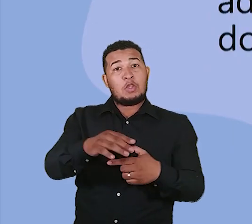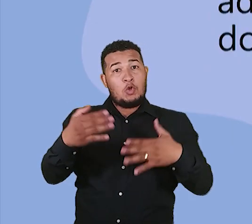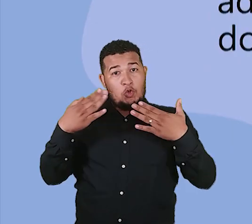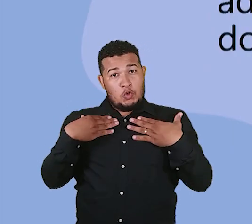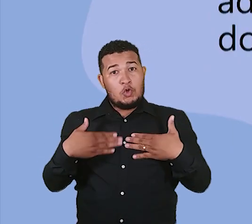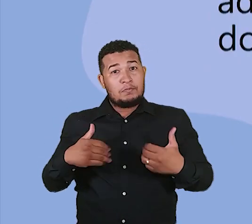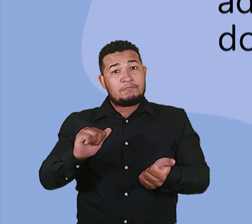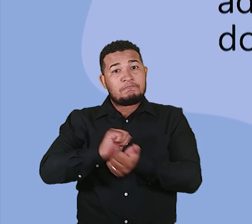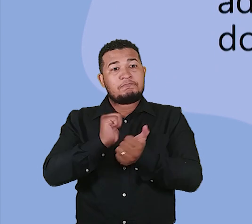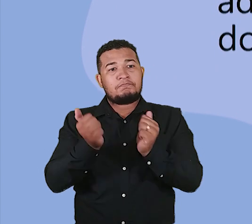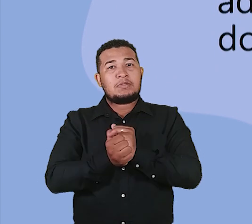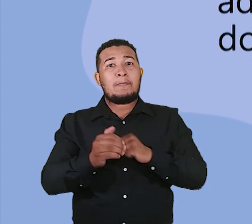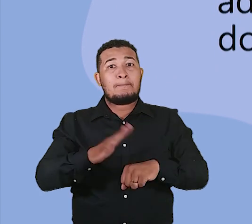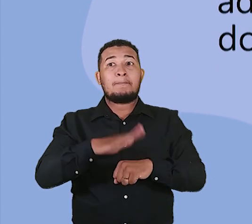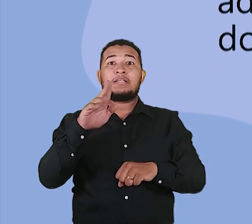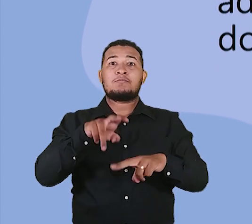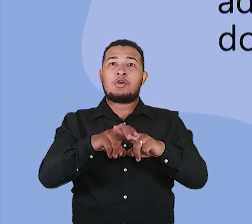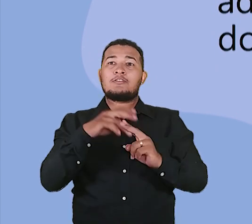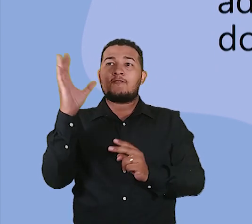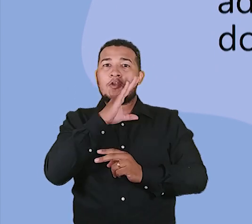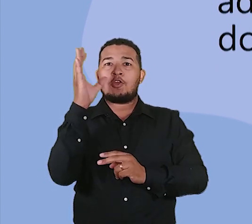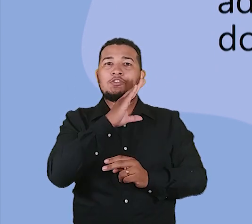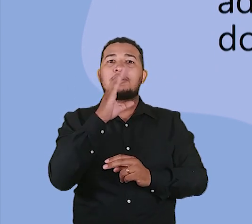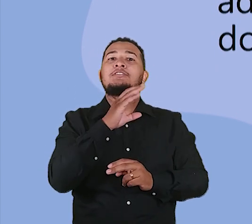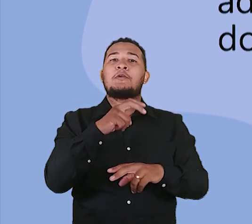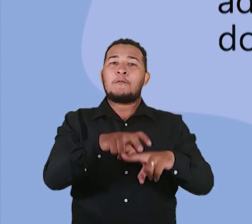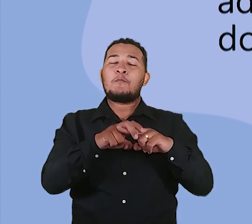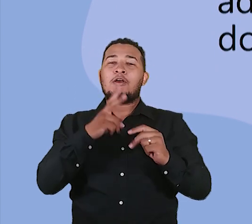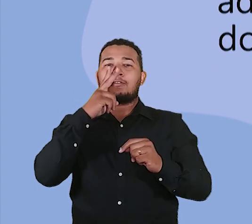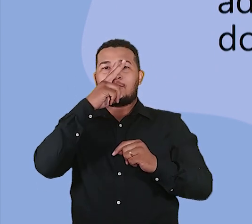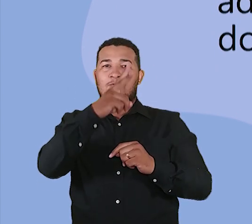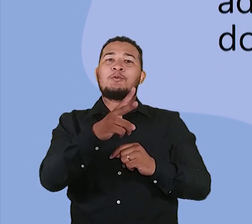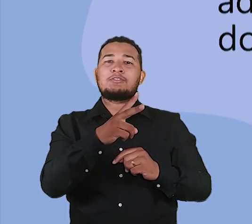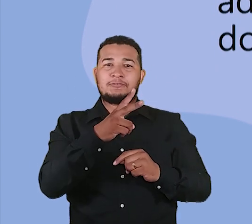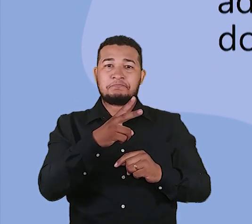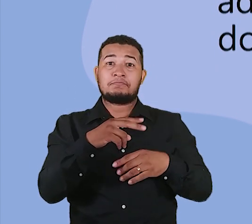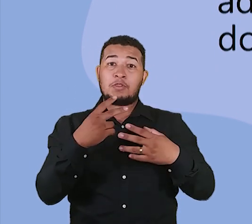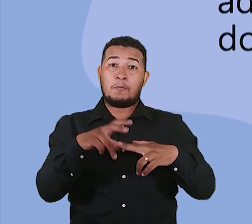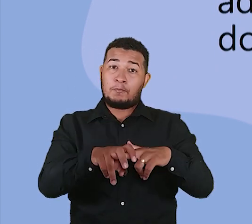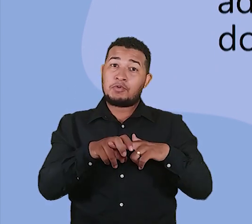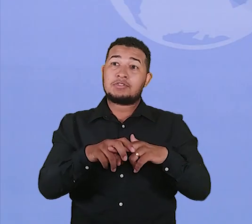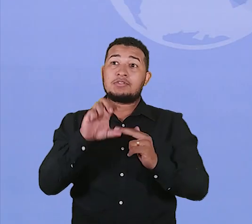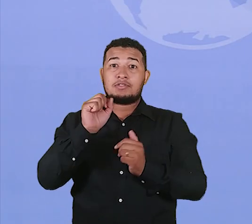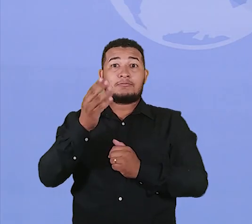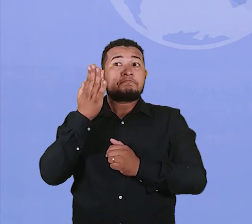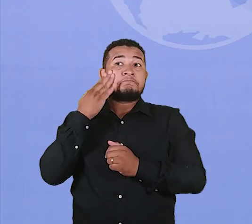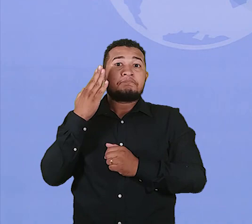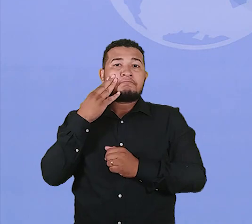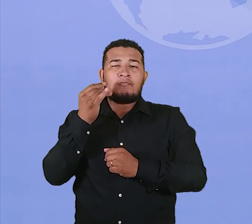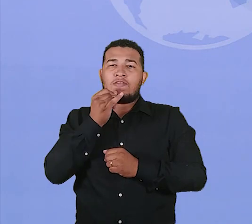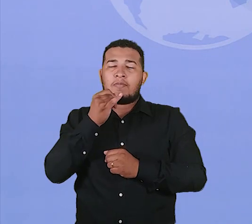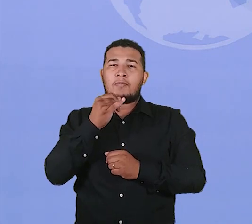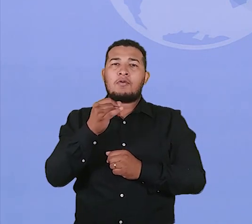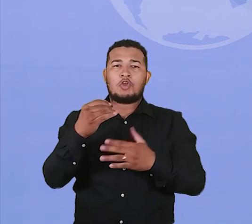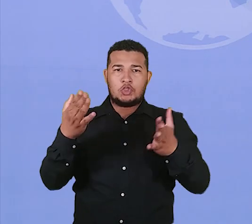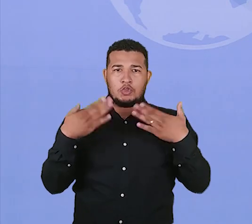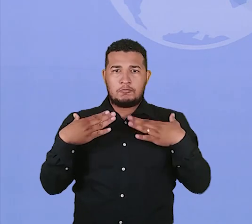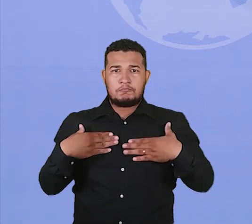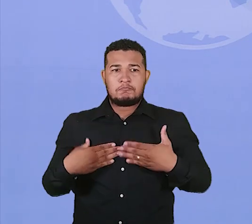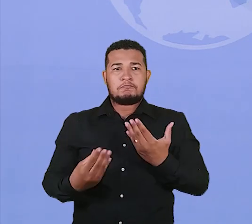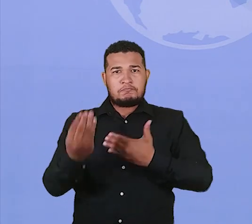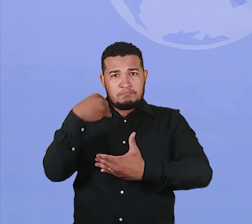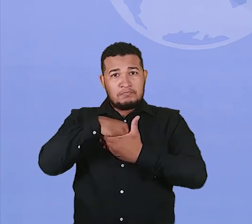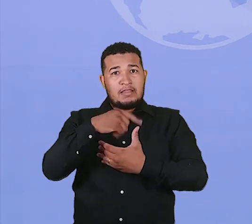ele é mais adaptado para velocidade equipe do que poxa então se você for levar em consideração as